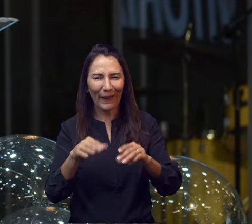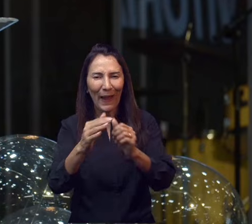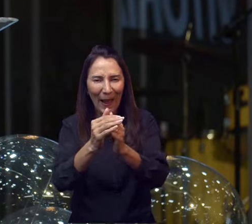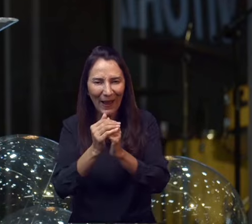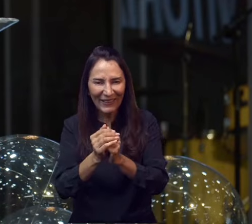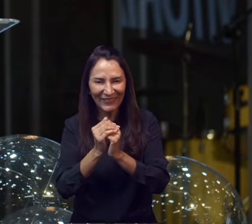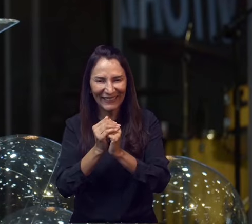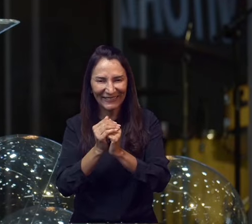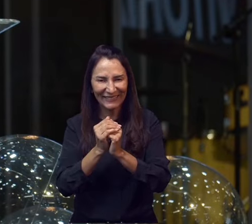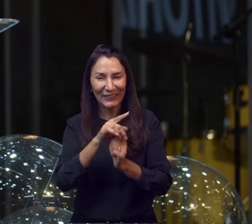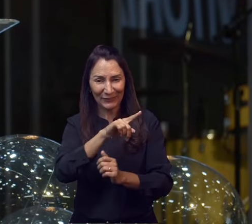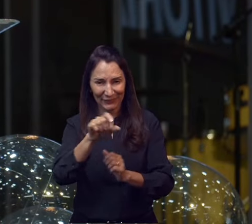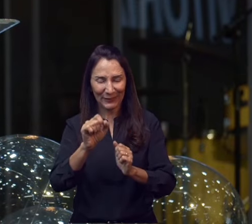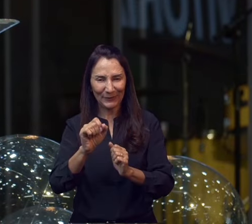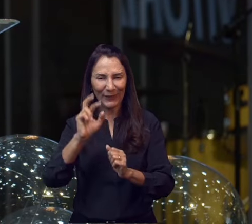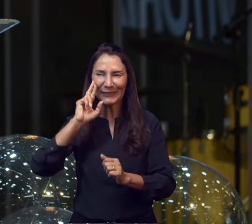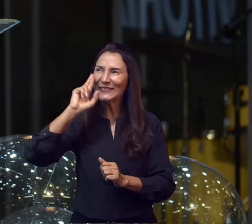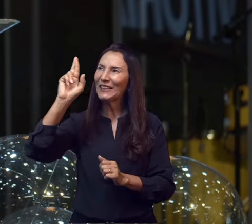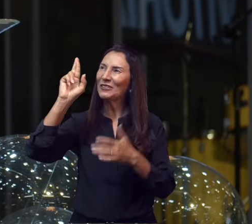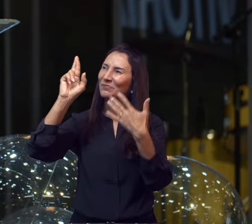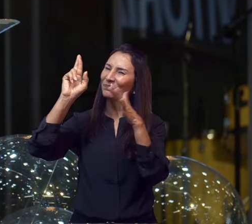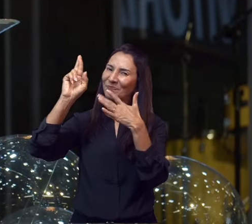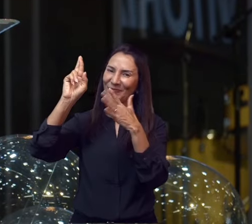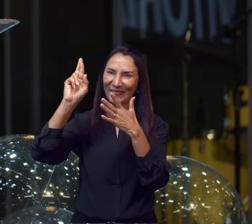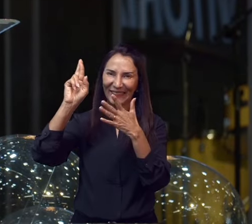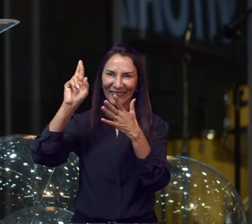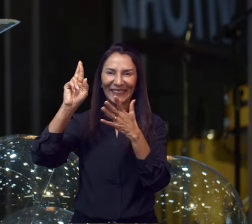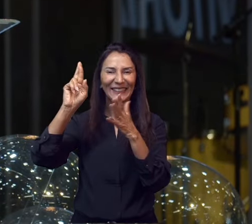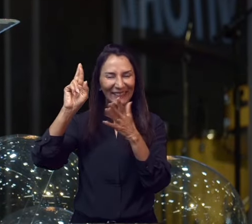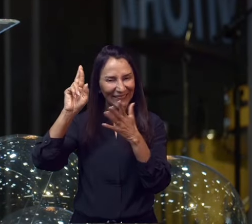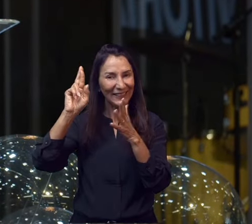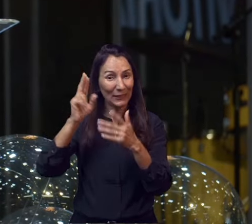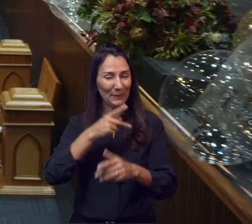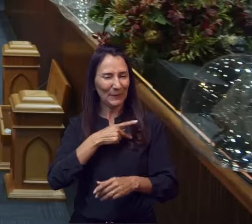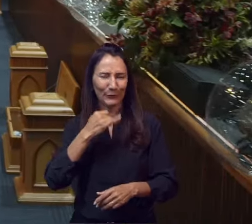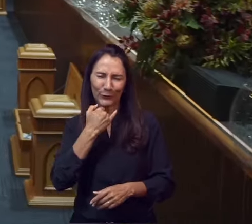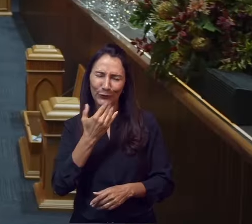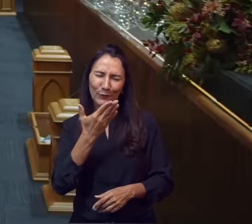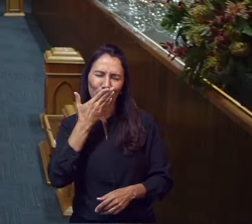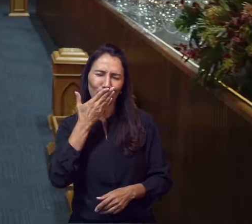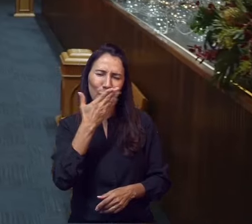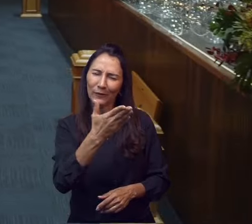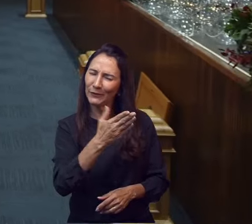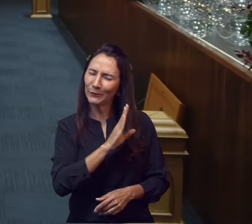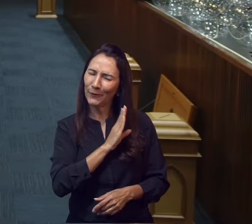você pode dar uma prova ao Senhor beijo no coração Pastor Jorge pastorzão